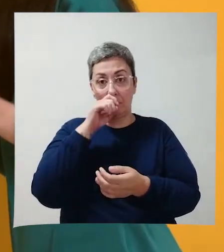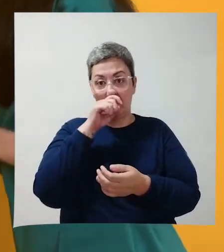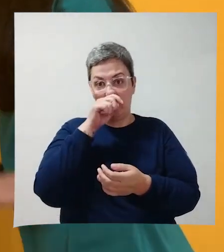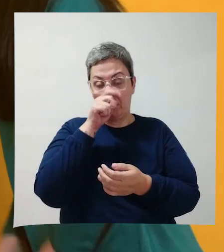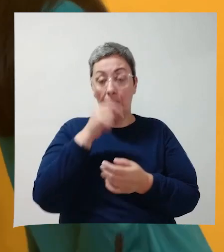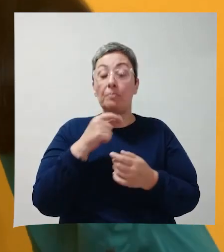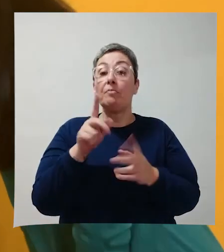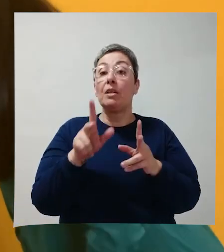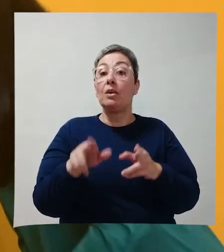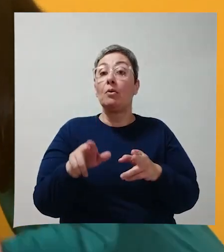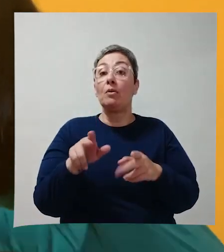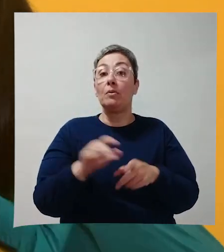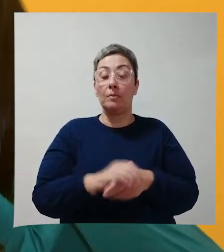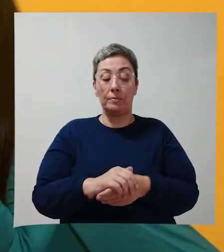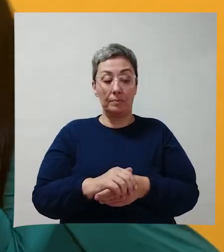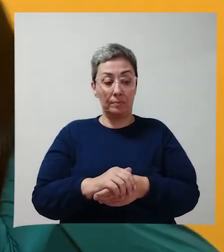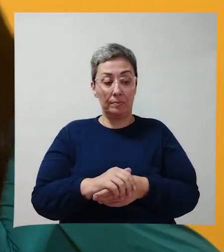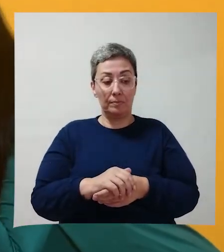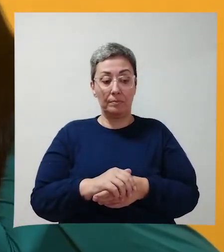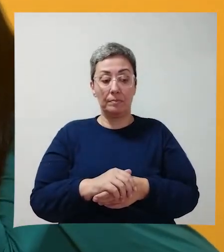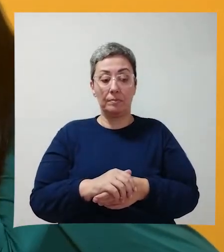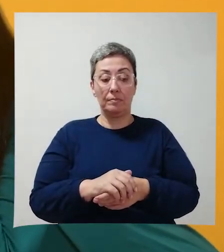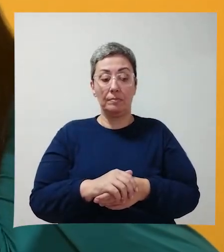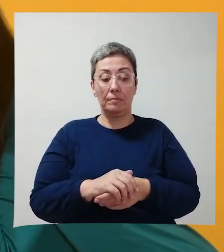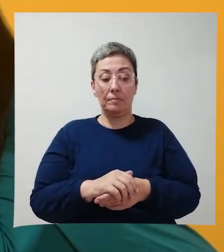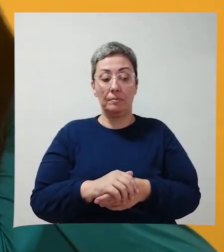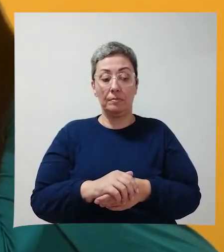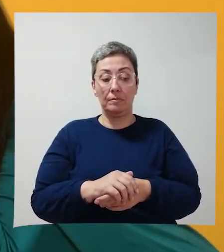Isso, muito bem. Augusto, faz igual.